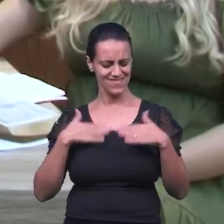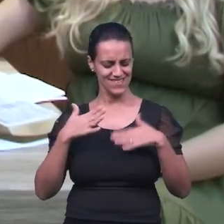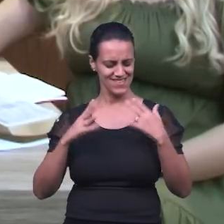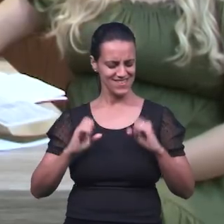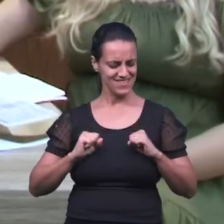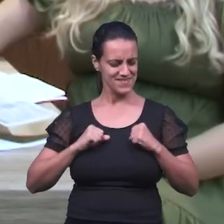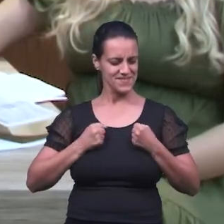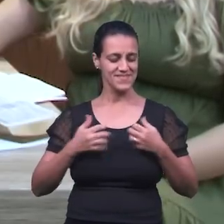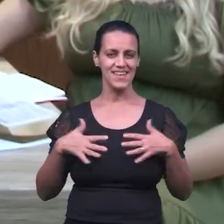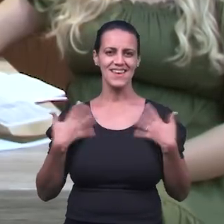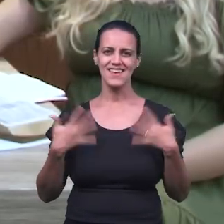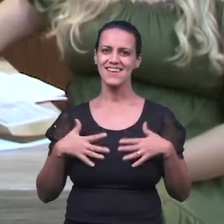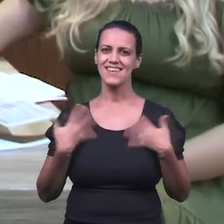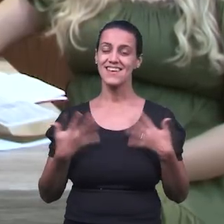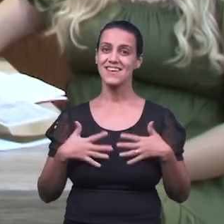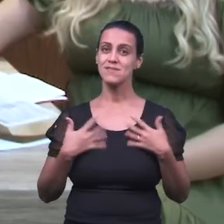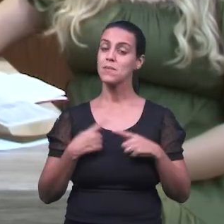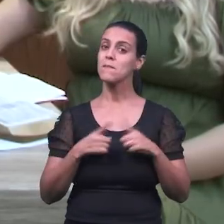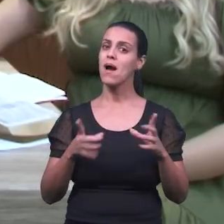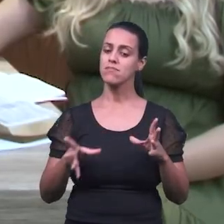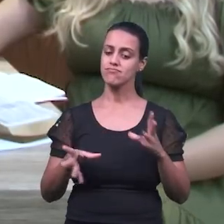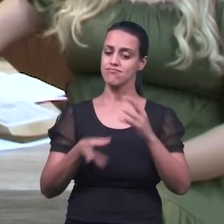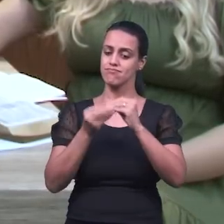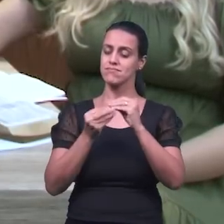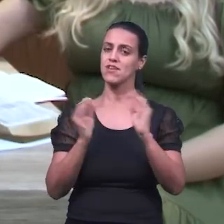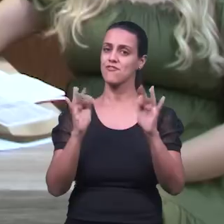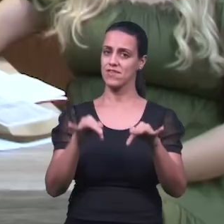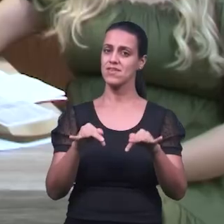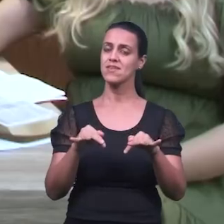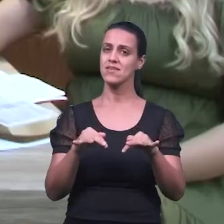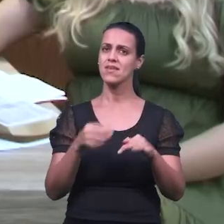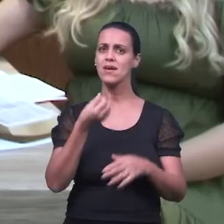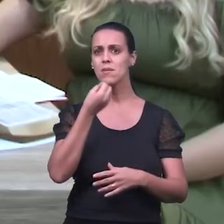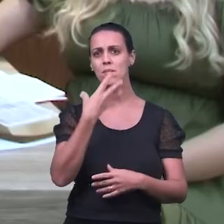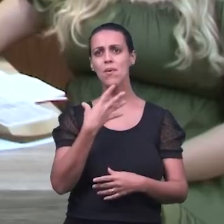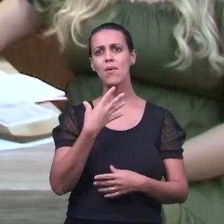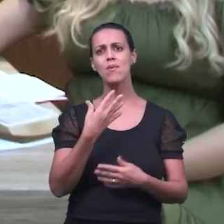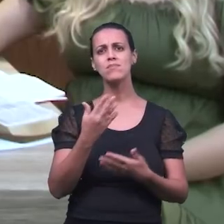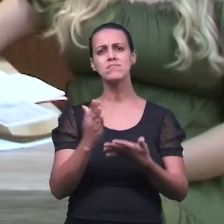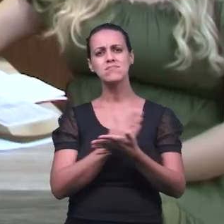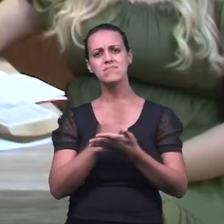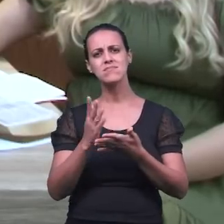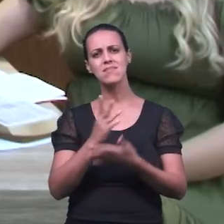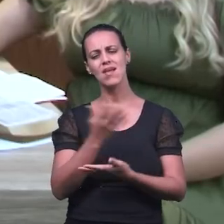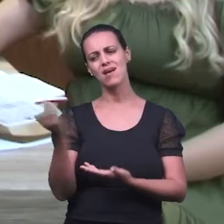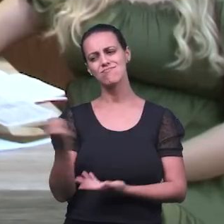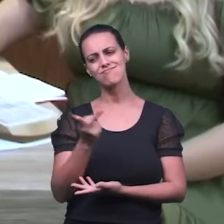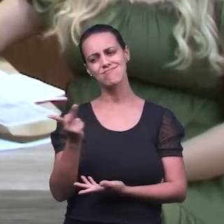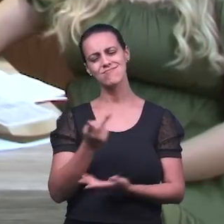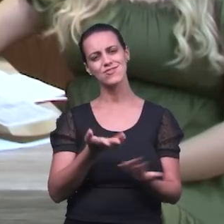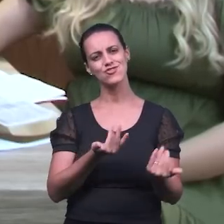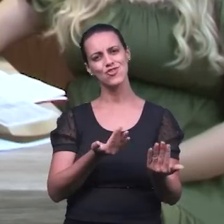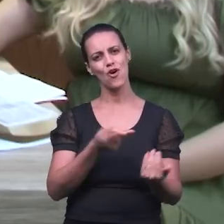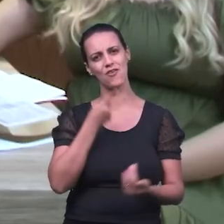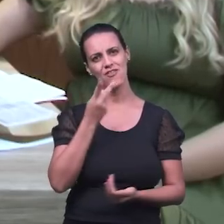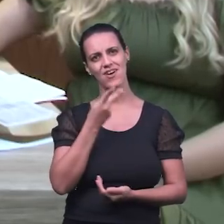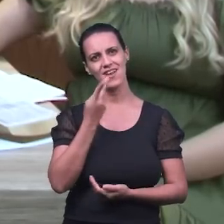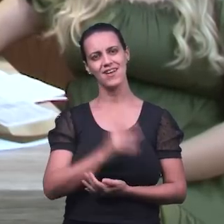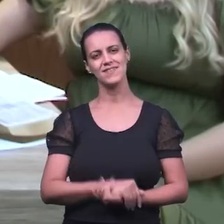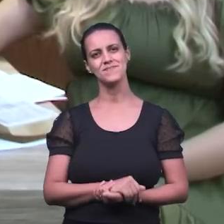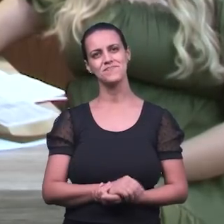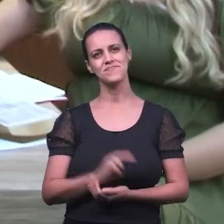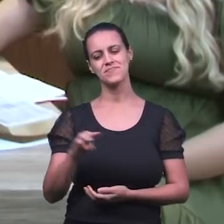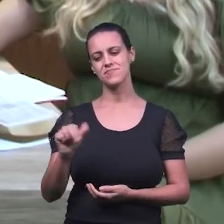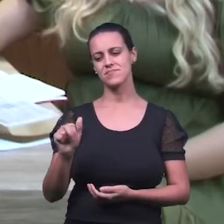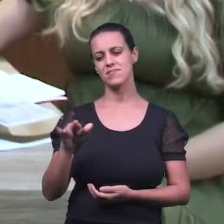nos alegramos, não é? Mas para concluirmos, seria bom ainda as observações que as nossas jovens têm aqui a fazer. Vou